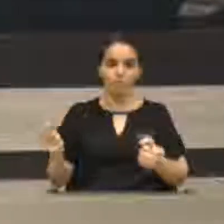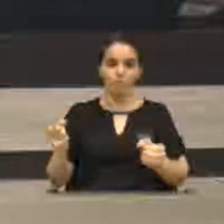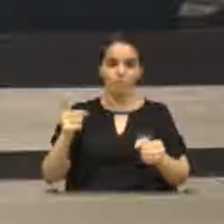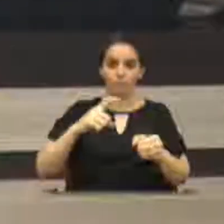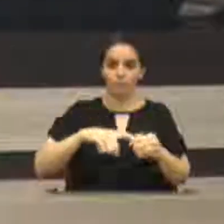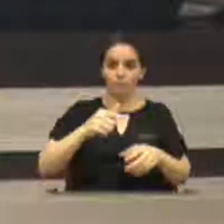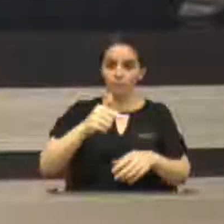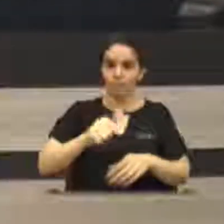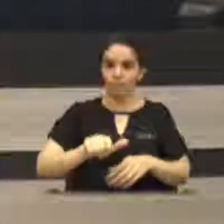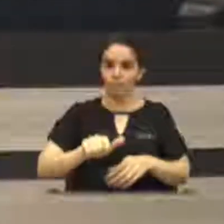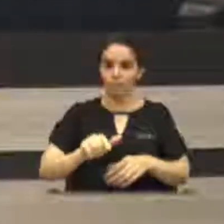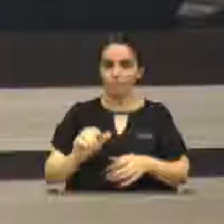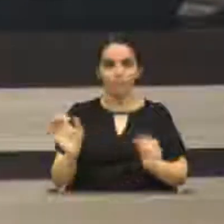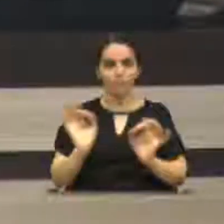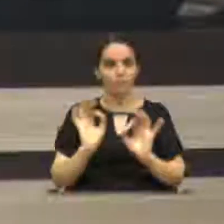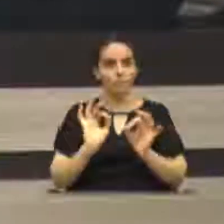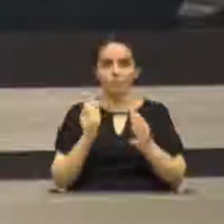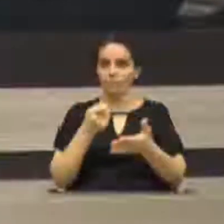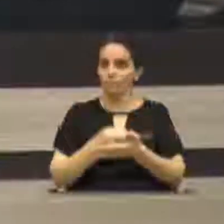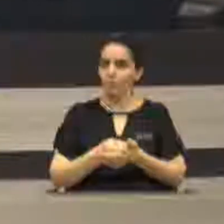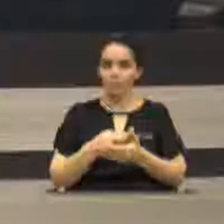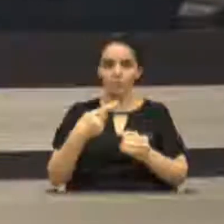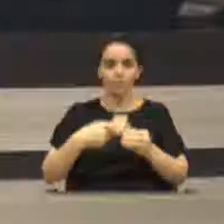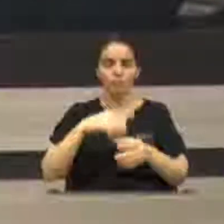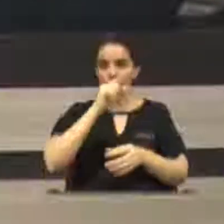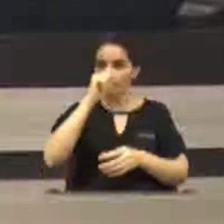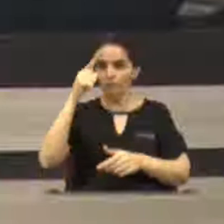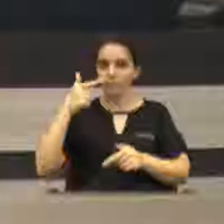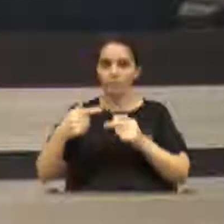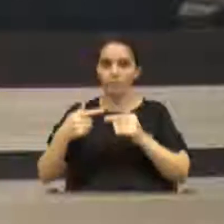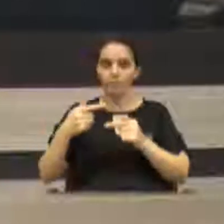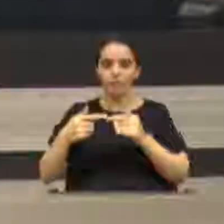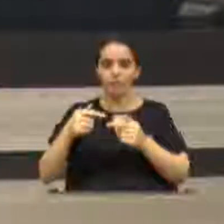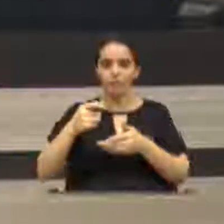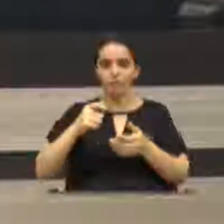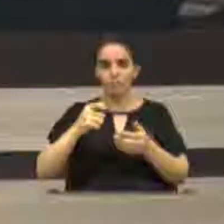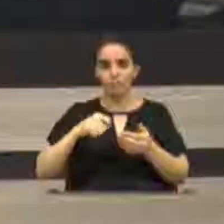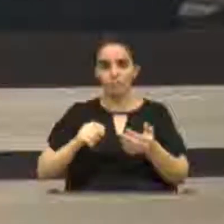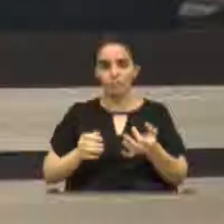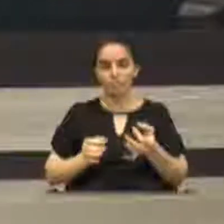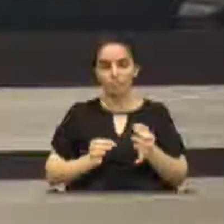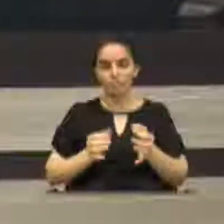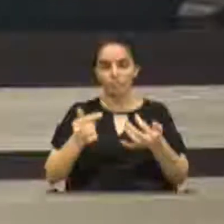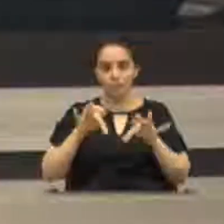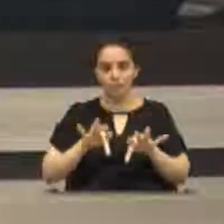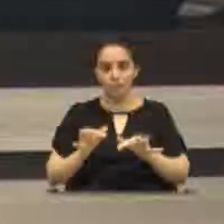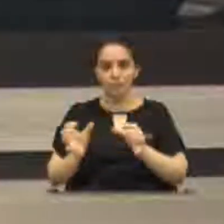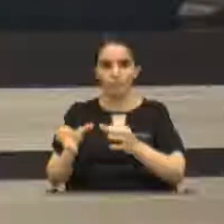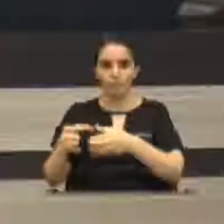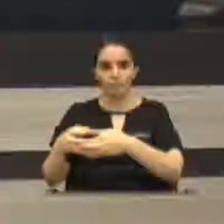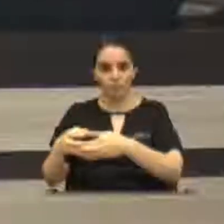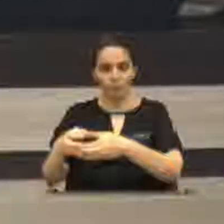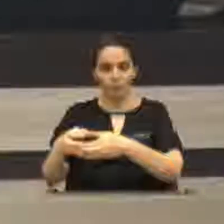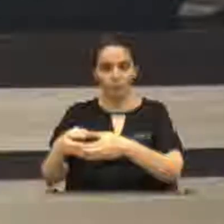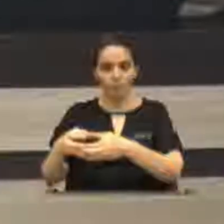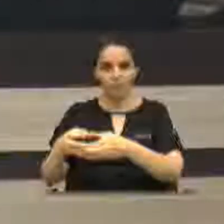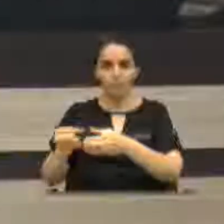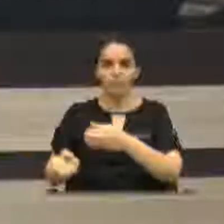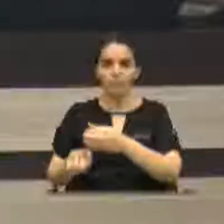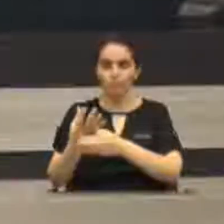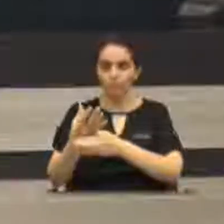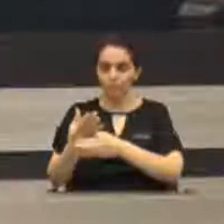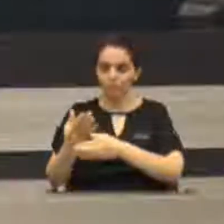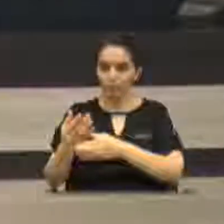na cidade de Limeira e da outras providências. Está em discussão a redação final, elaborada pela Comissão Permanente de Constituição,